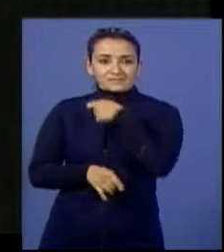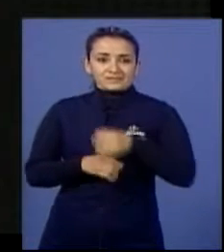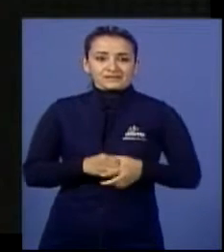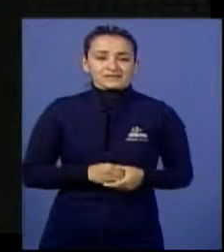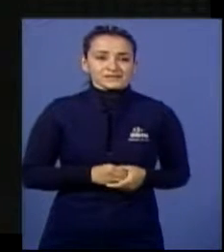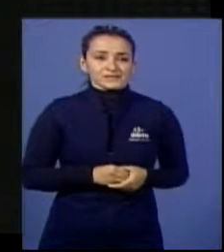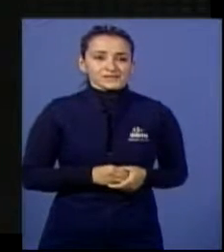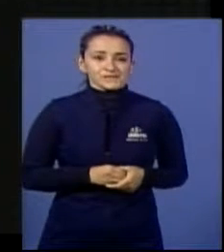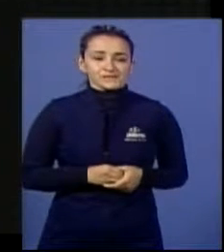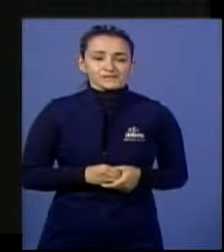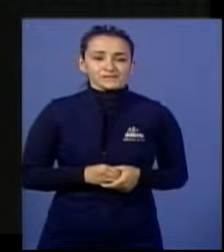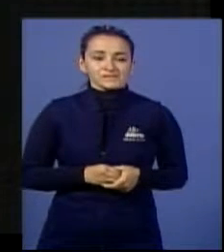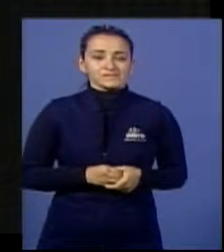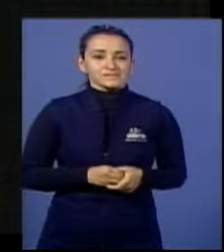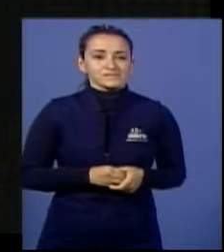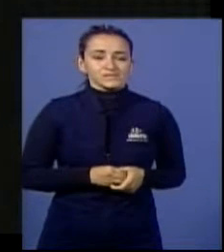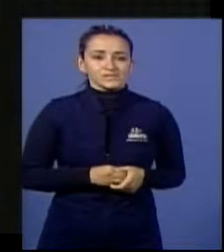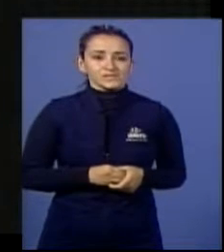né? Bacana.